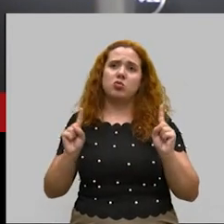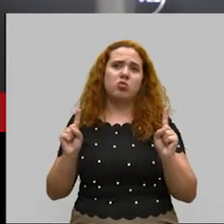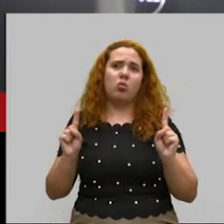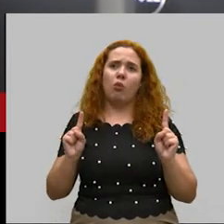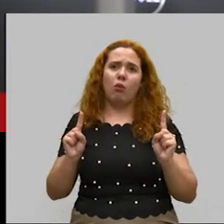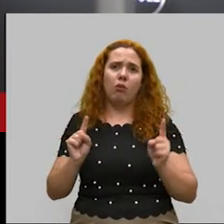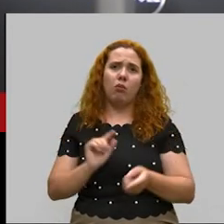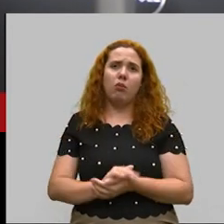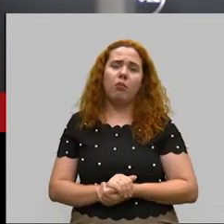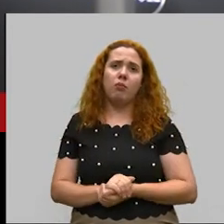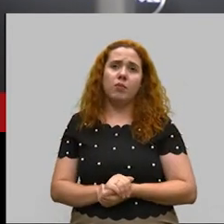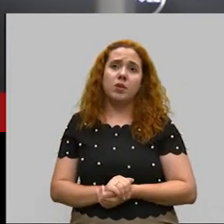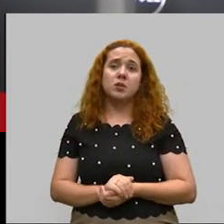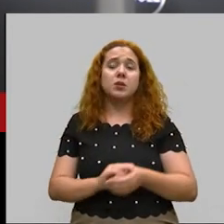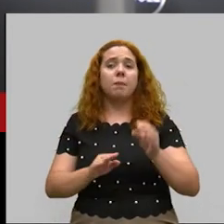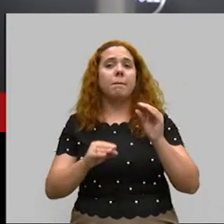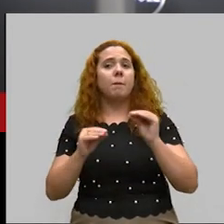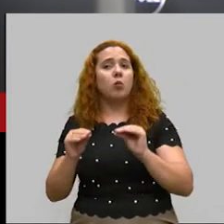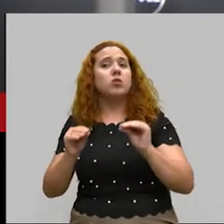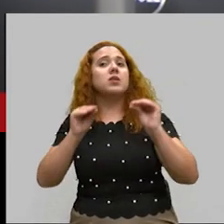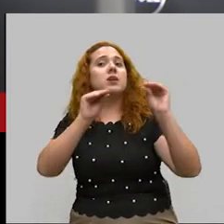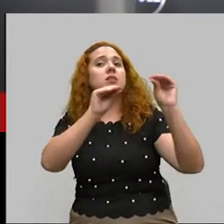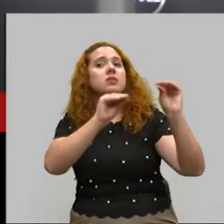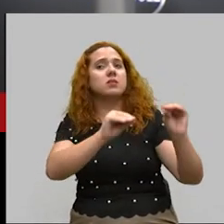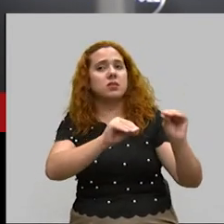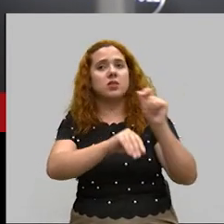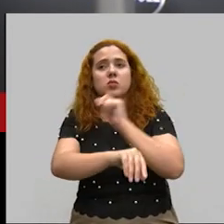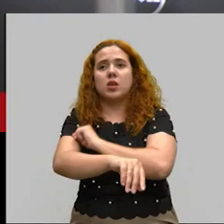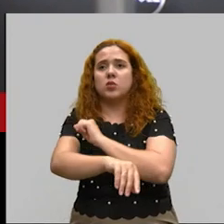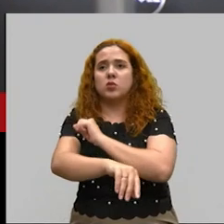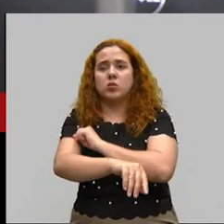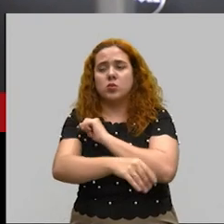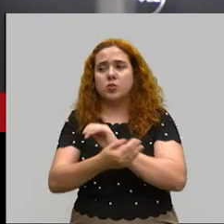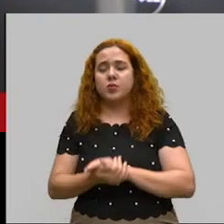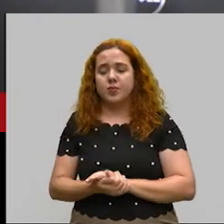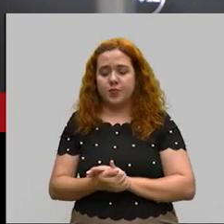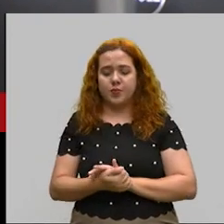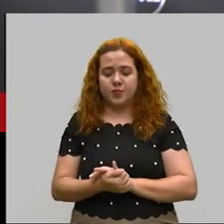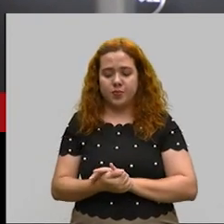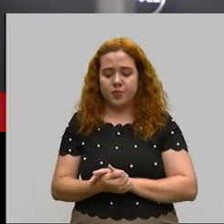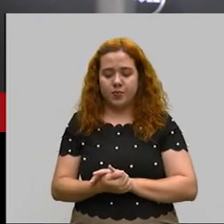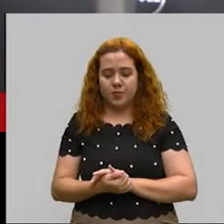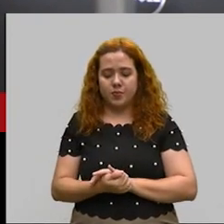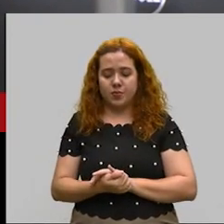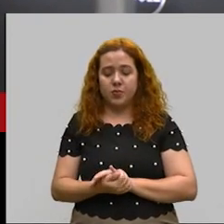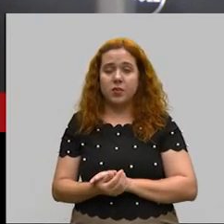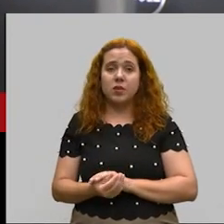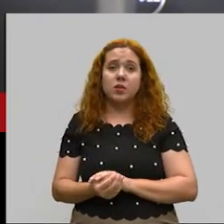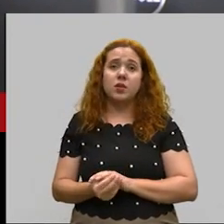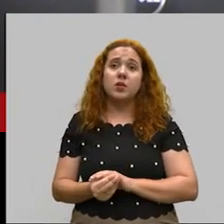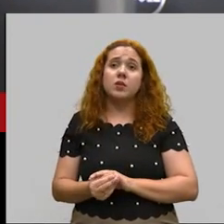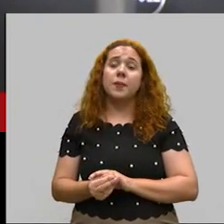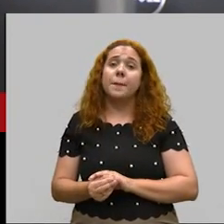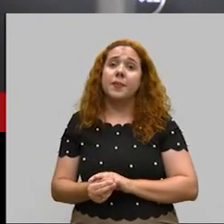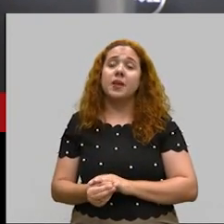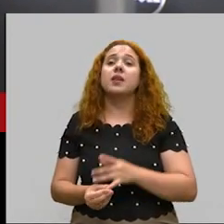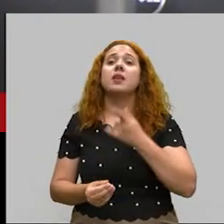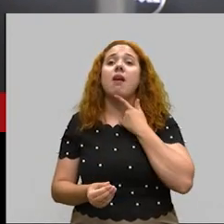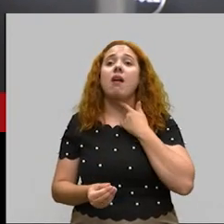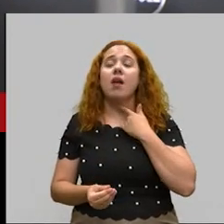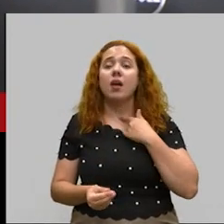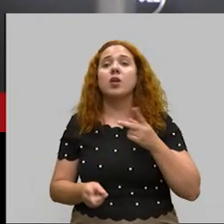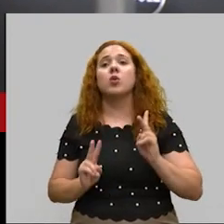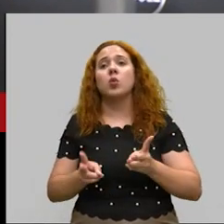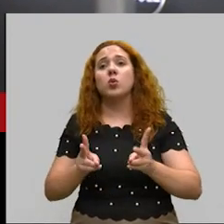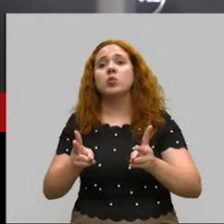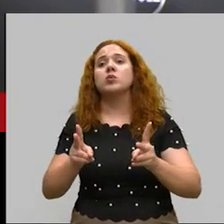né de o envio dos alunos para estudar eh nas lá no no distrito preferem continuar nas comunidades